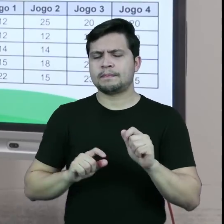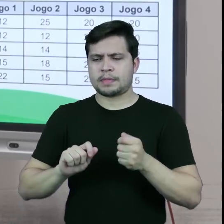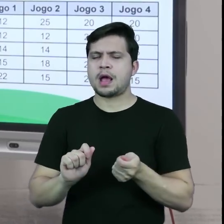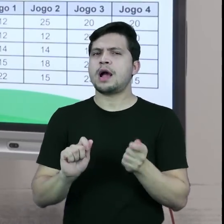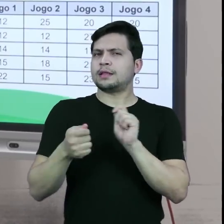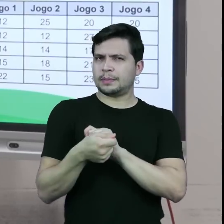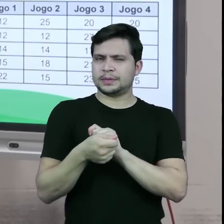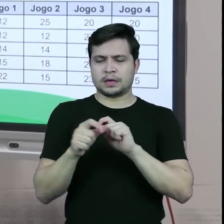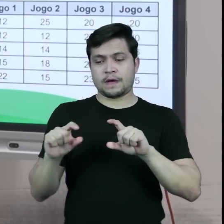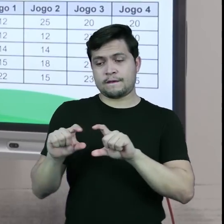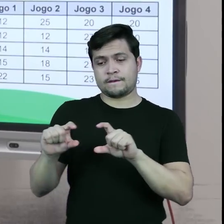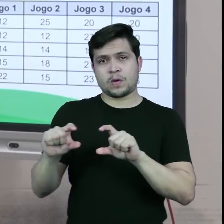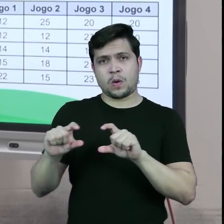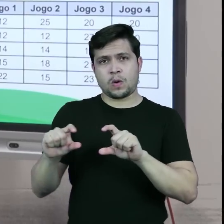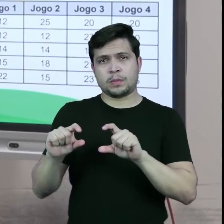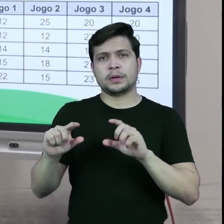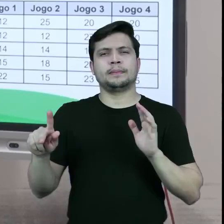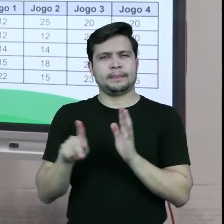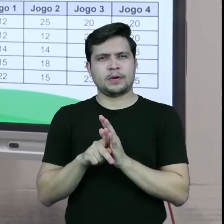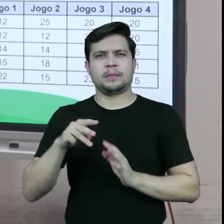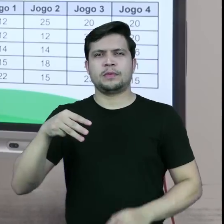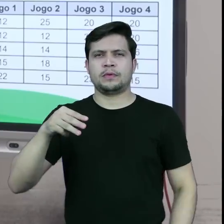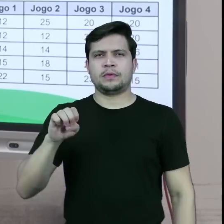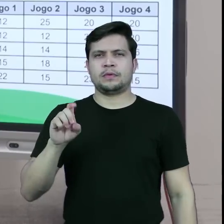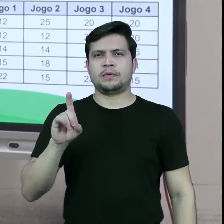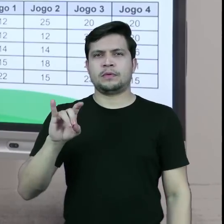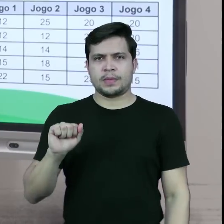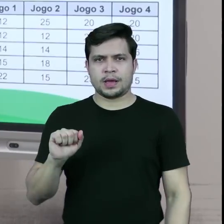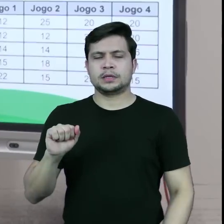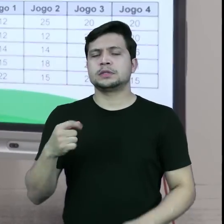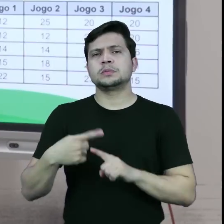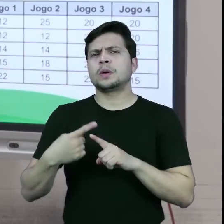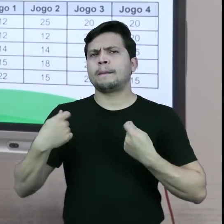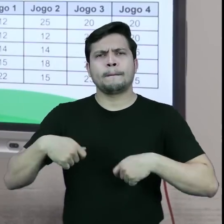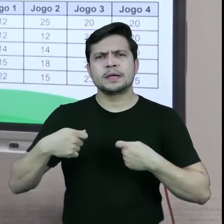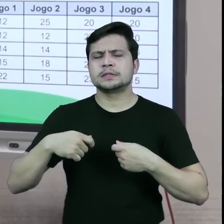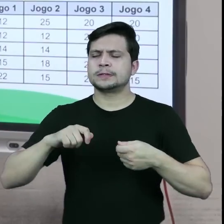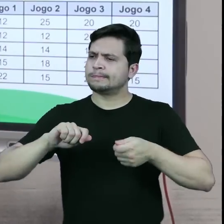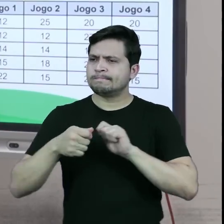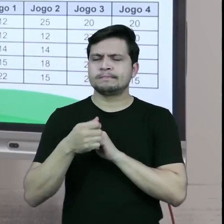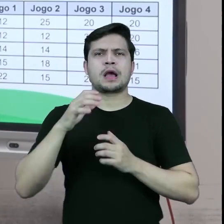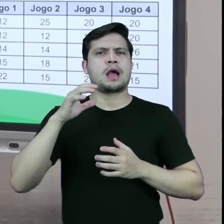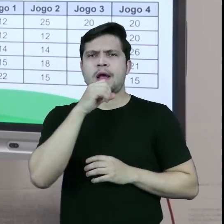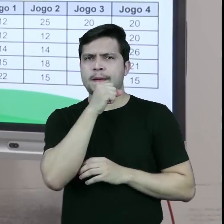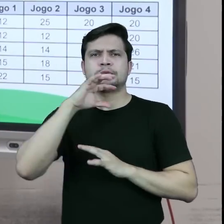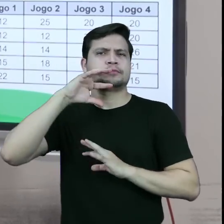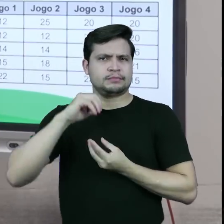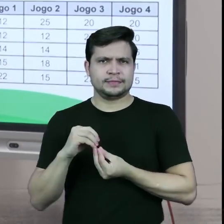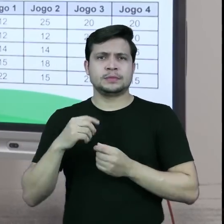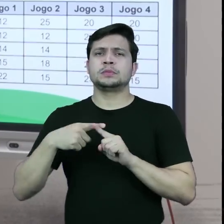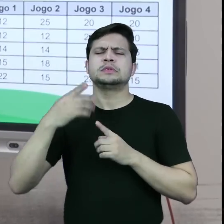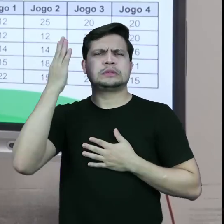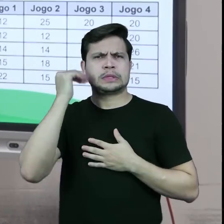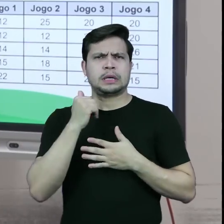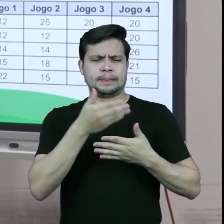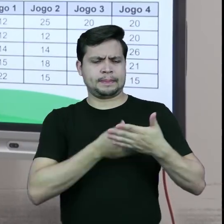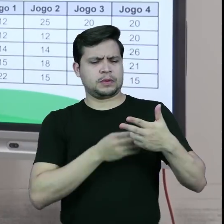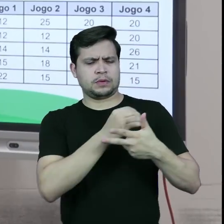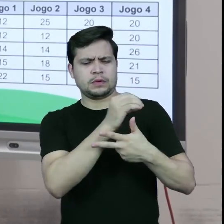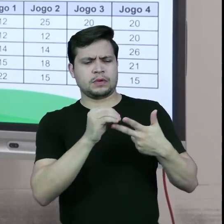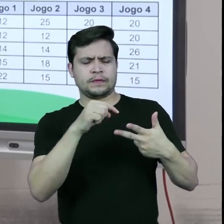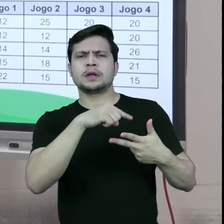pontos do melhor jogador da temporada passada é. Então, informações que nós temos importantes. Nós temos a tabela dos nossos 5 jogadores,